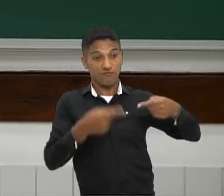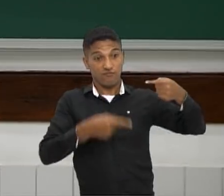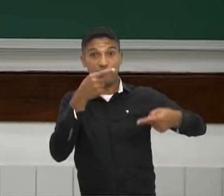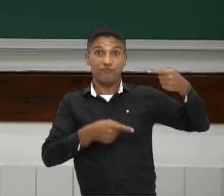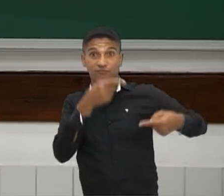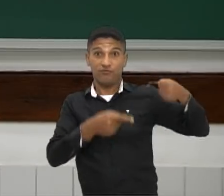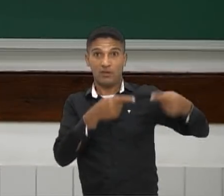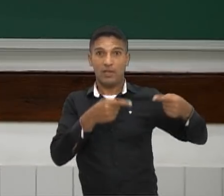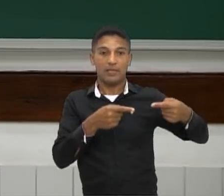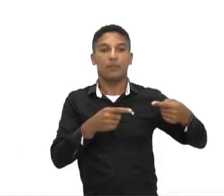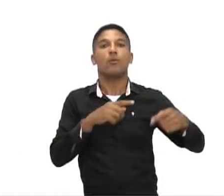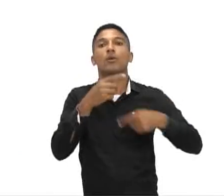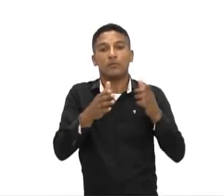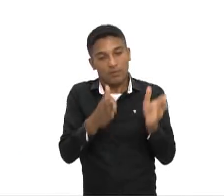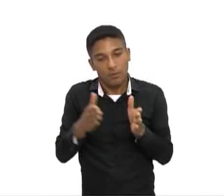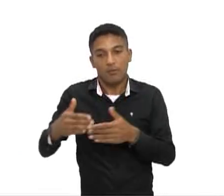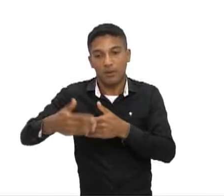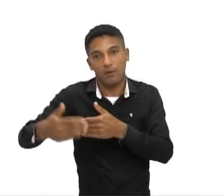dessa narrativa.